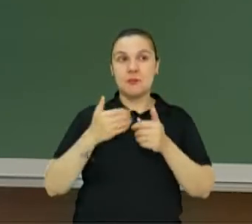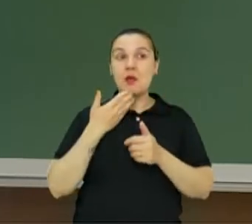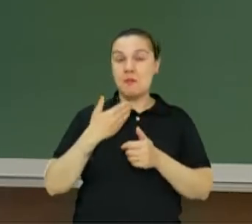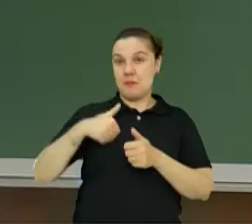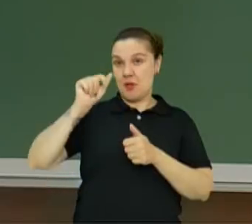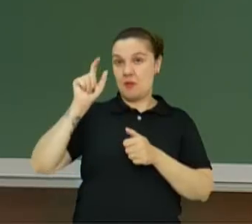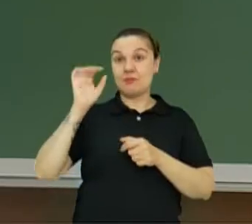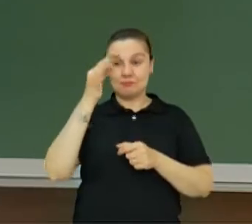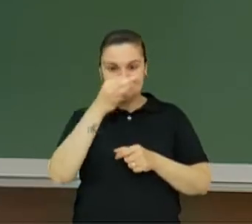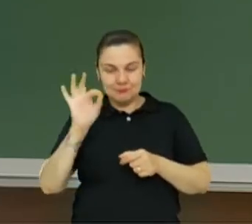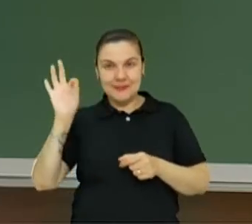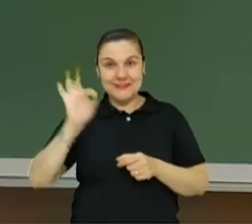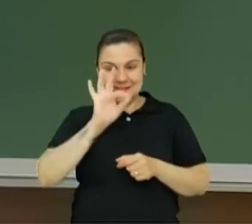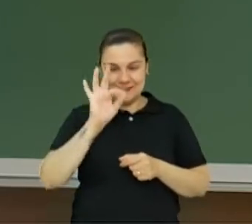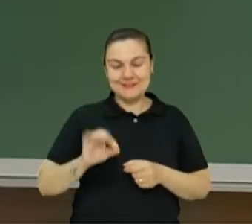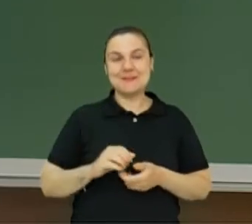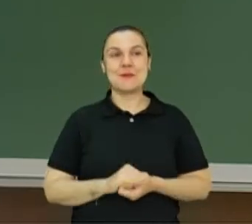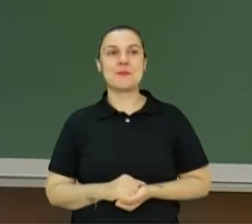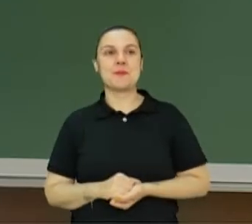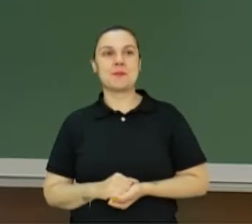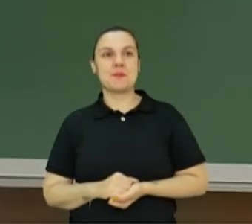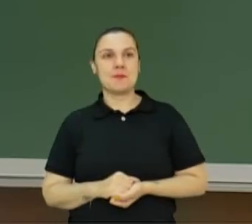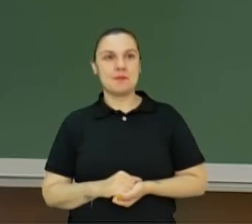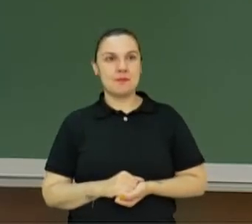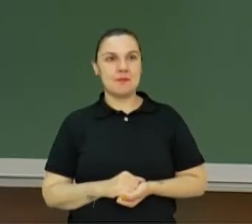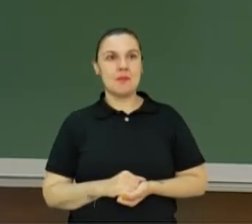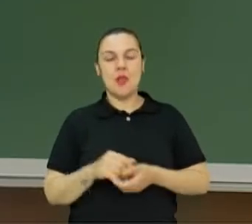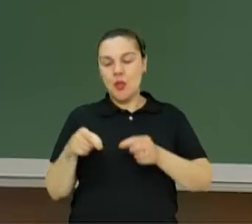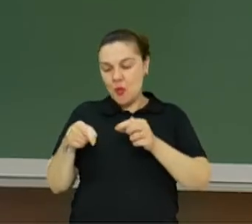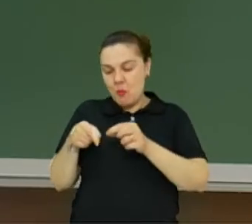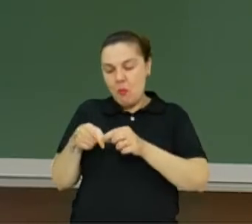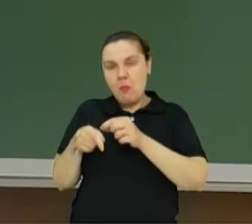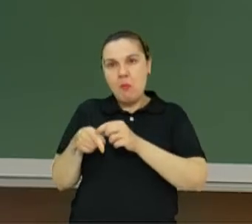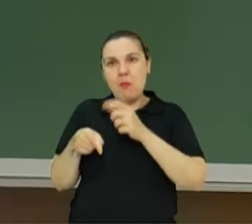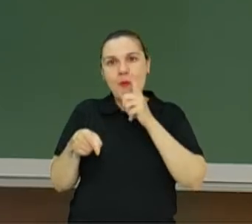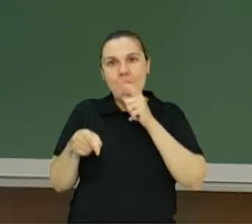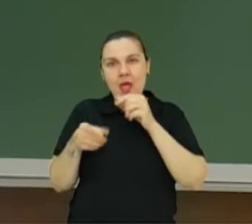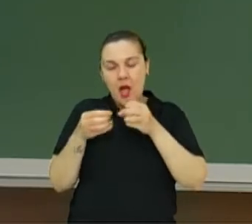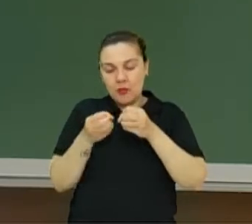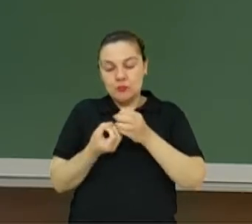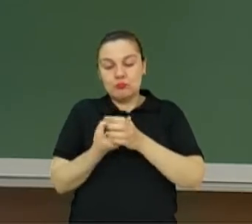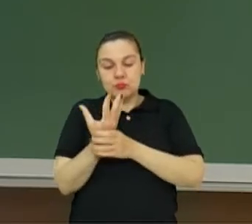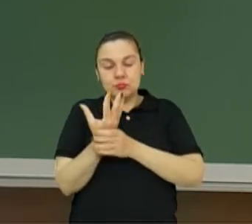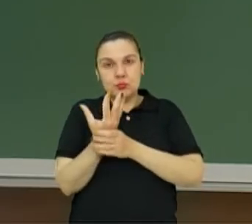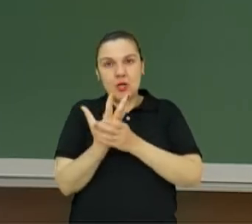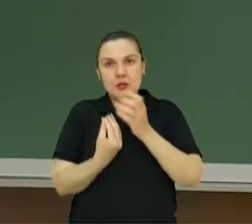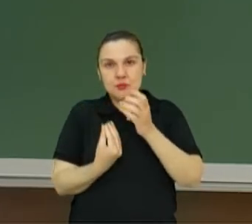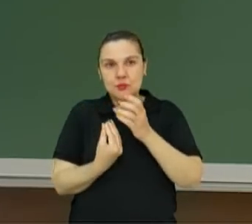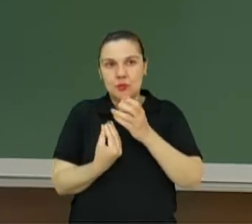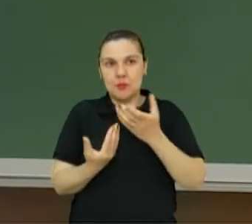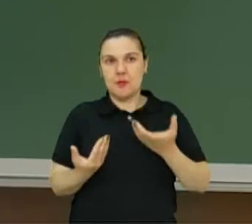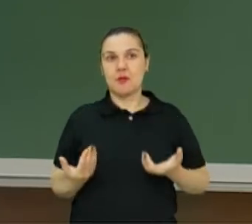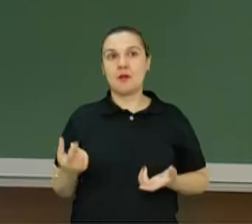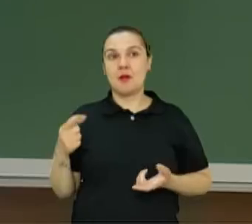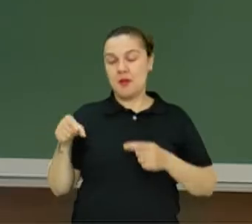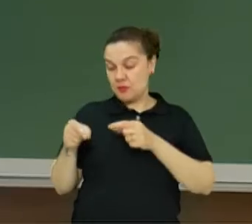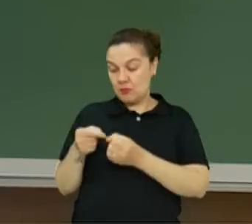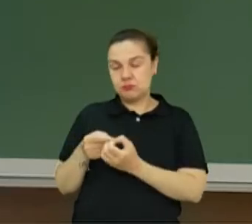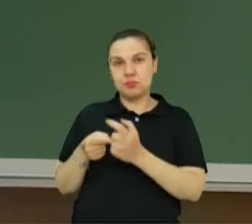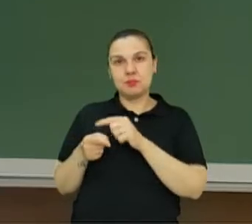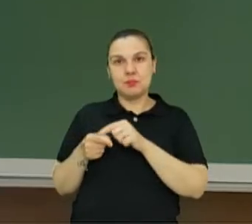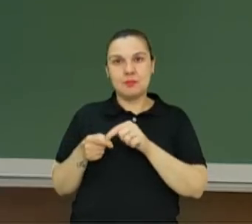aumenta as suas chances de acerto. Bolhas que surgem e desaparecem. Bolhas, inclusive,